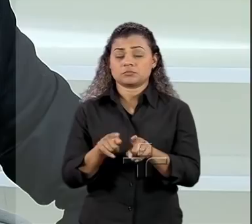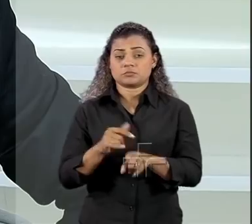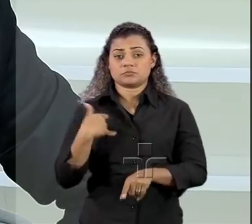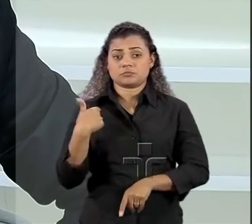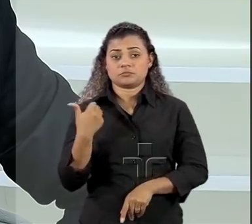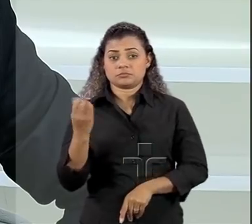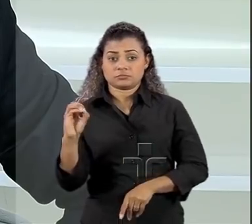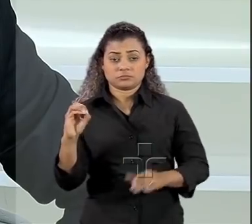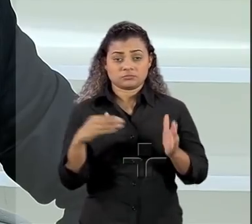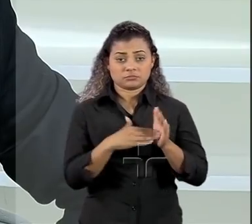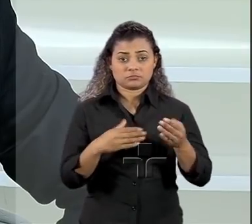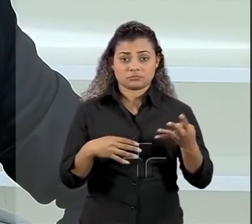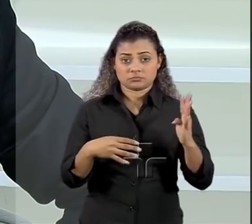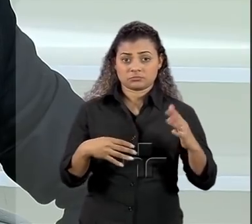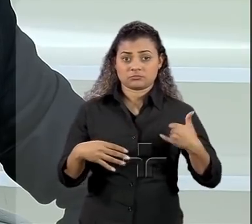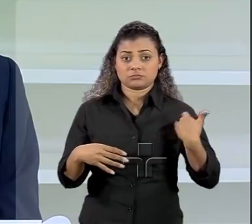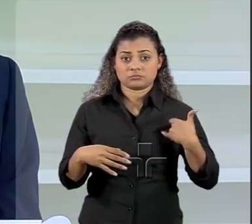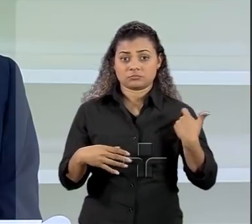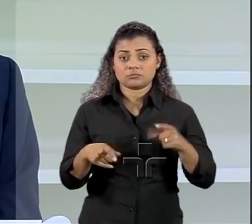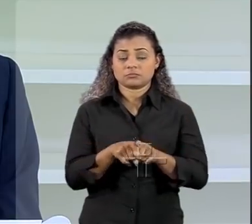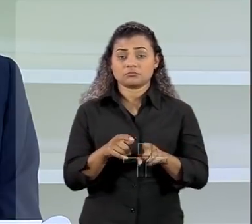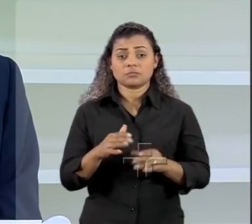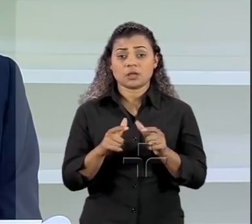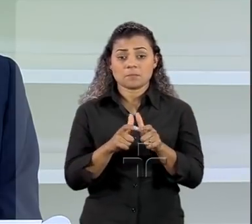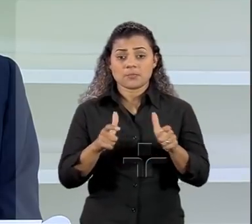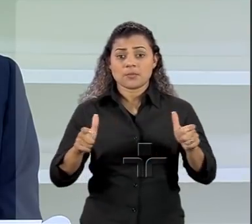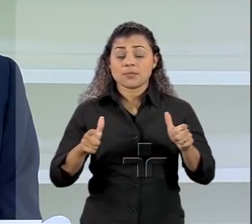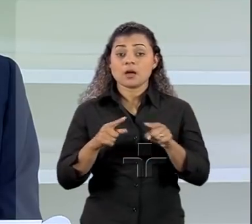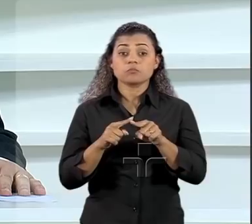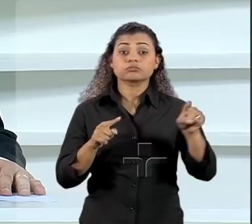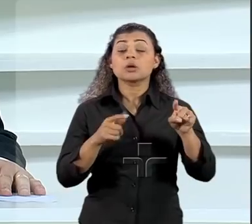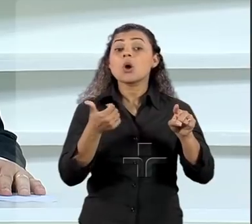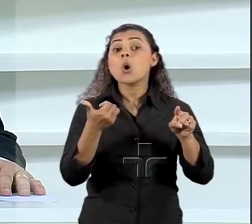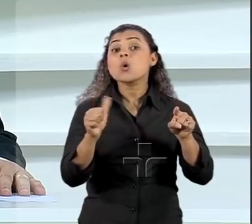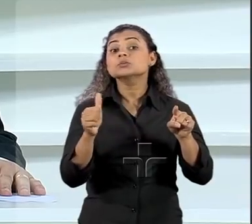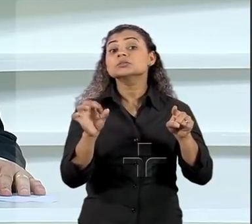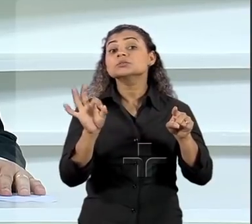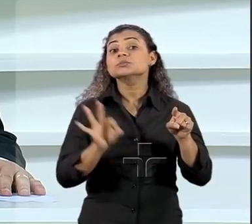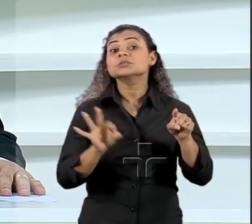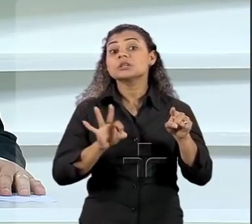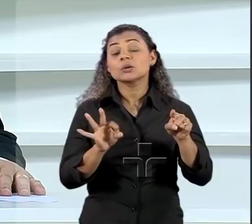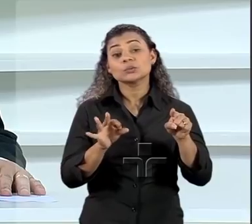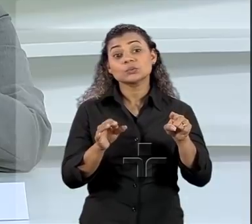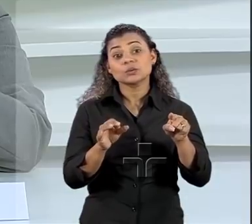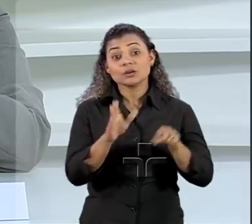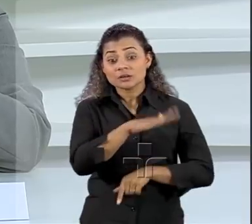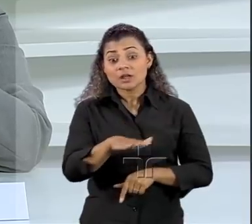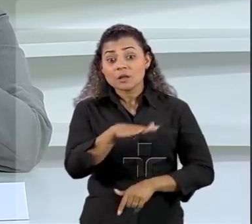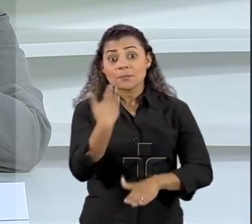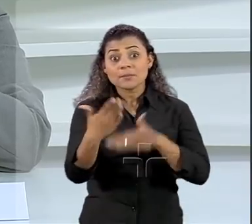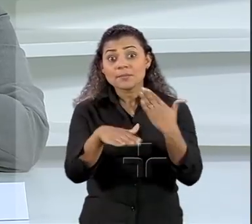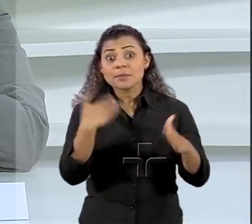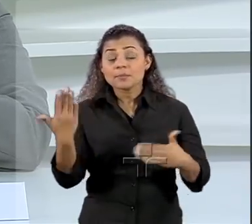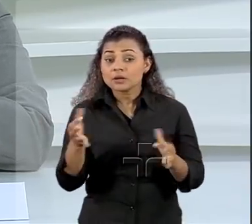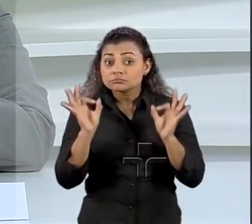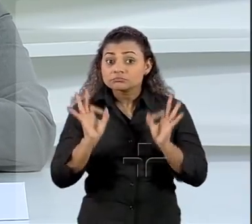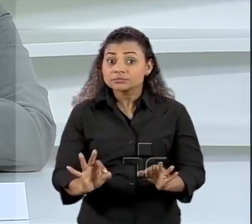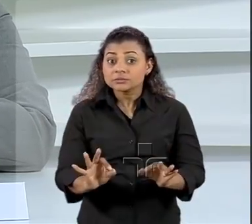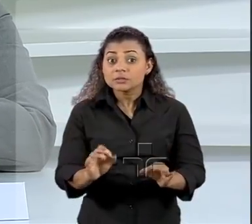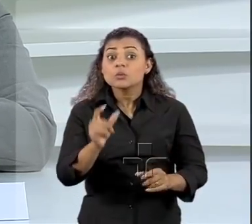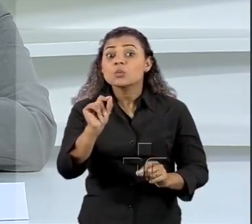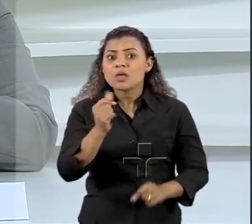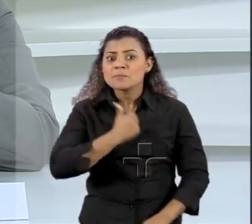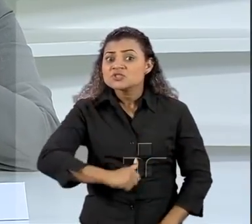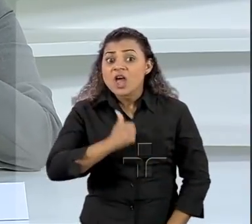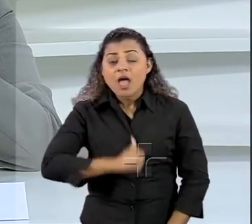no Brasil, aumentou 11%. Né, e aumentou de causas evitáveis. As crianças estão morrendo de diarreia.